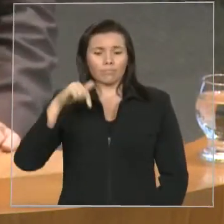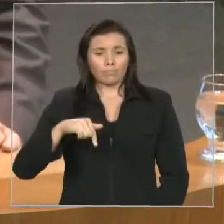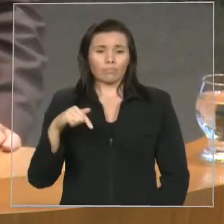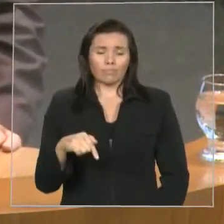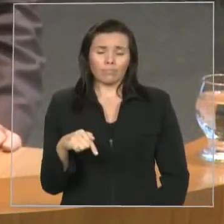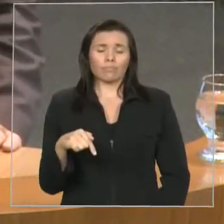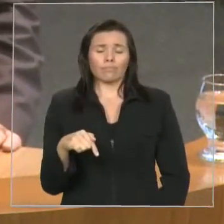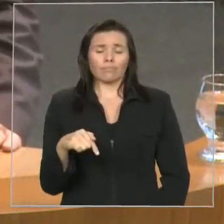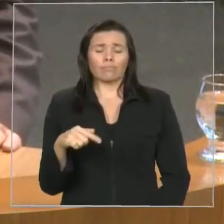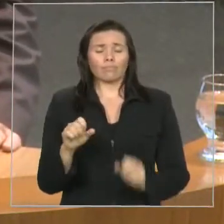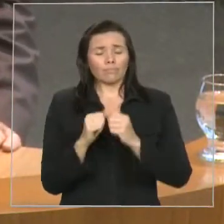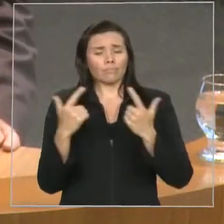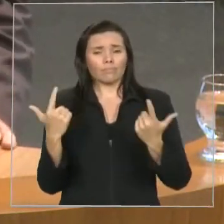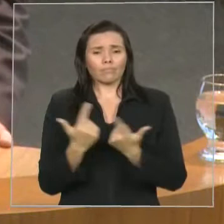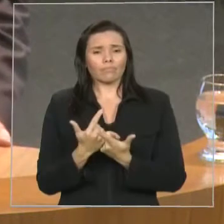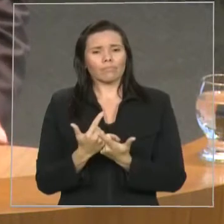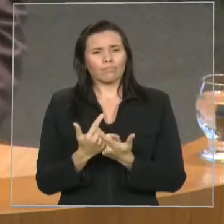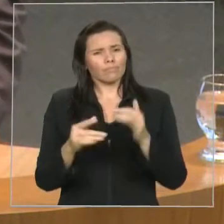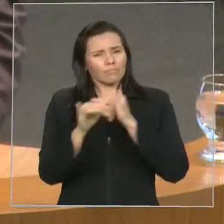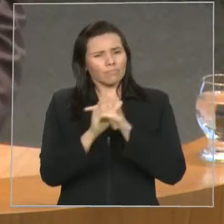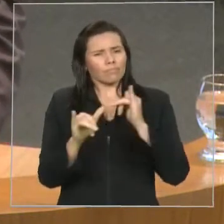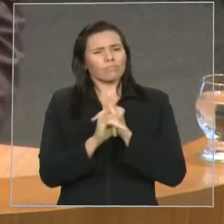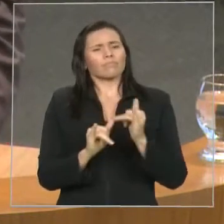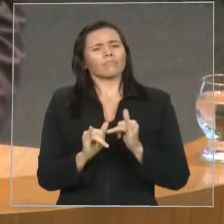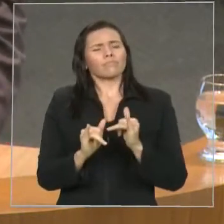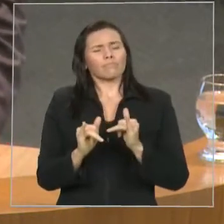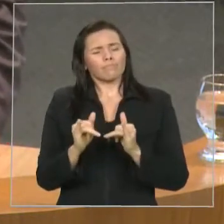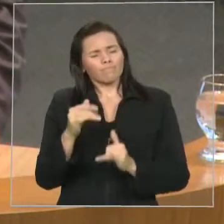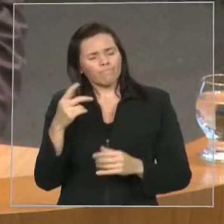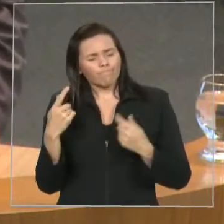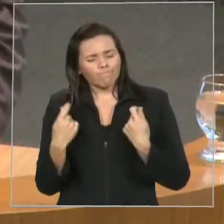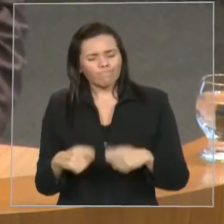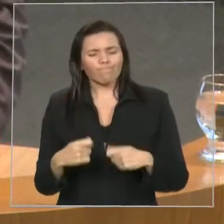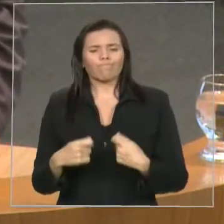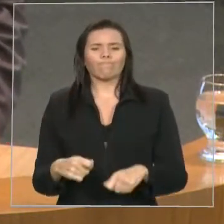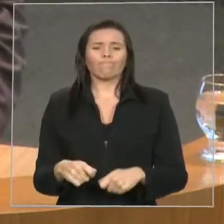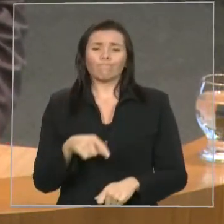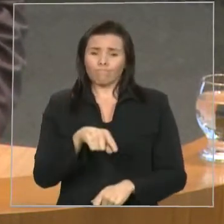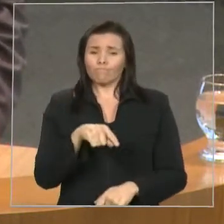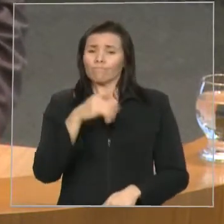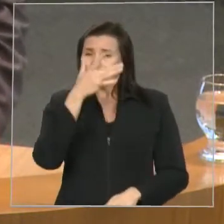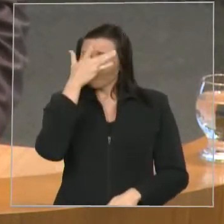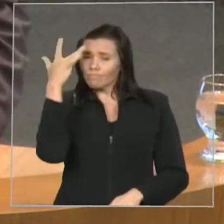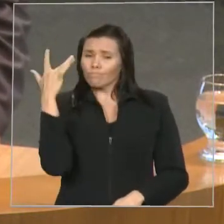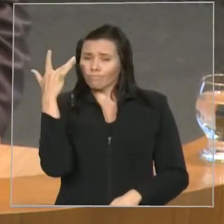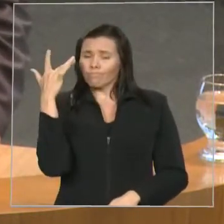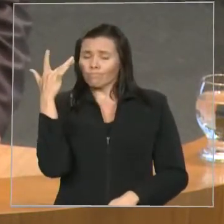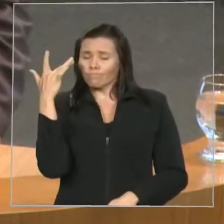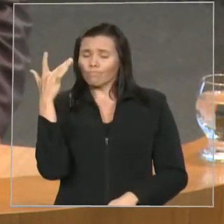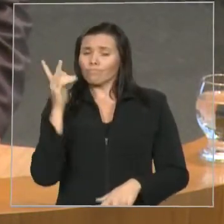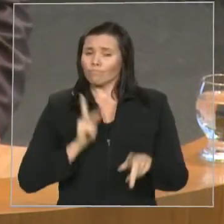É a informação necessária que o povo precisa.